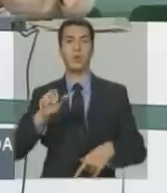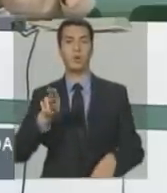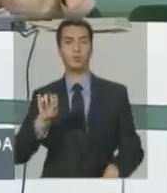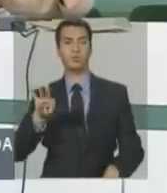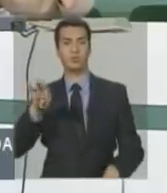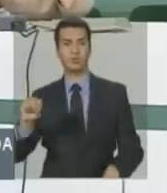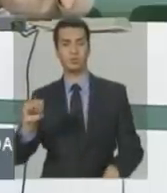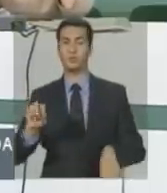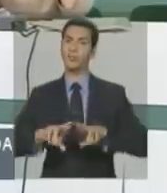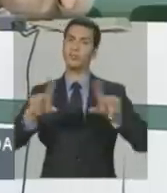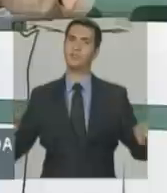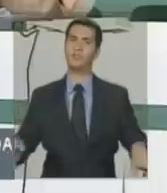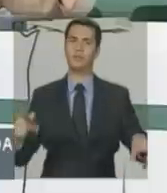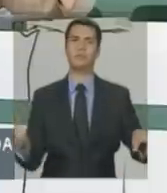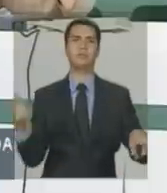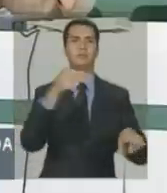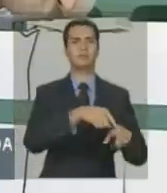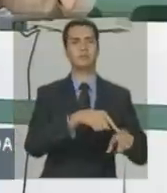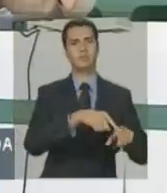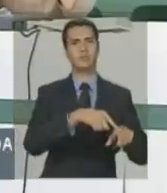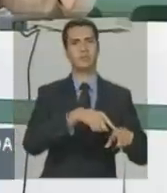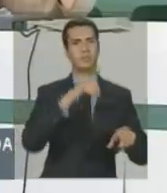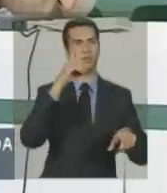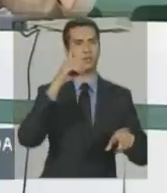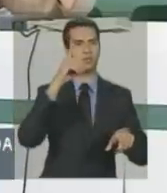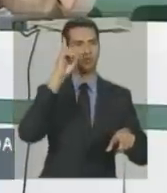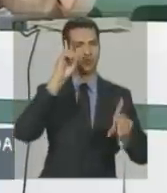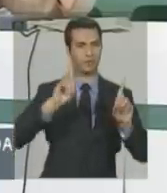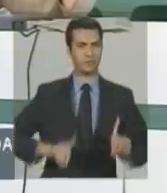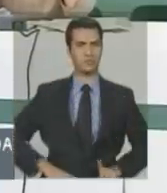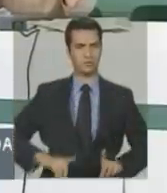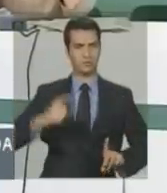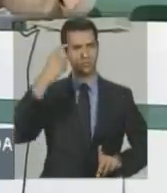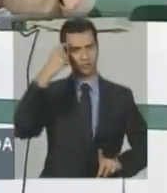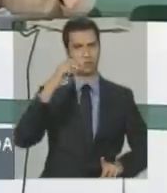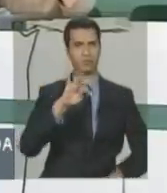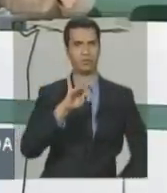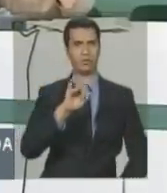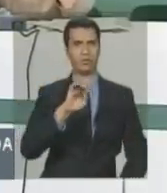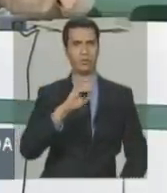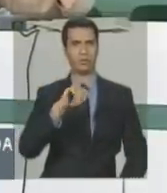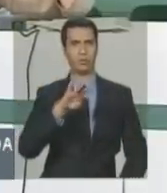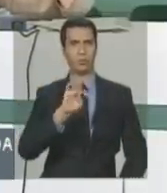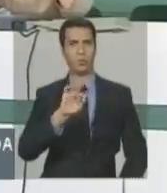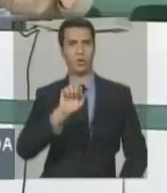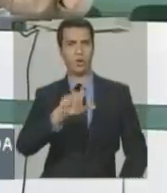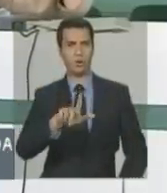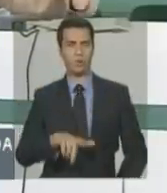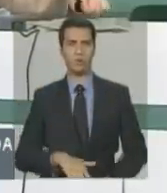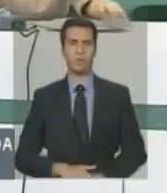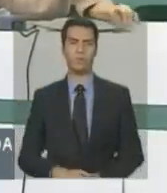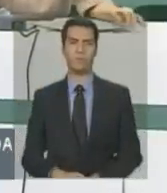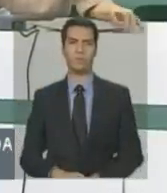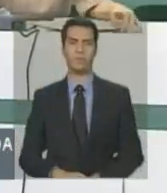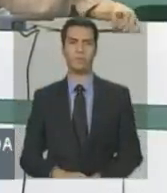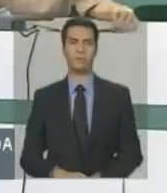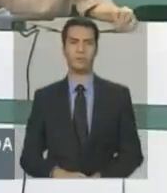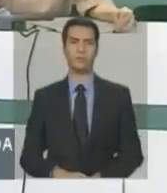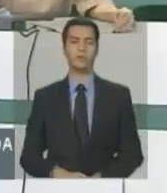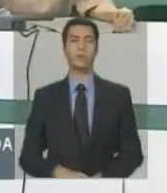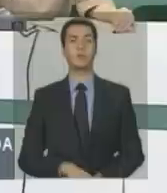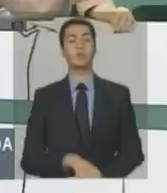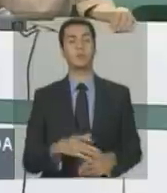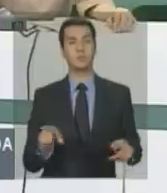condição com deficiência intelectual e ainda diante da tua pergunta sobre a lei sobre as questão dos autistas